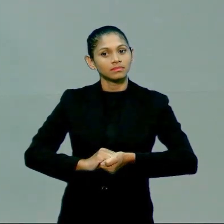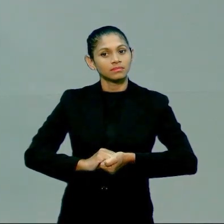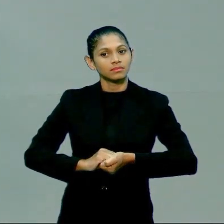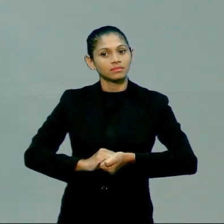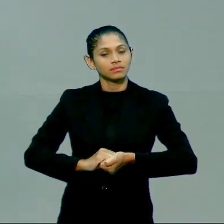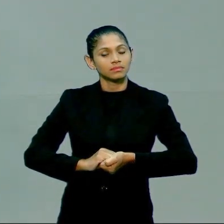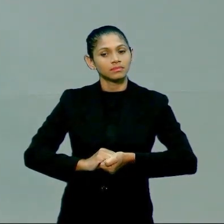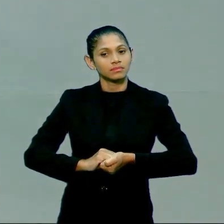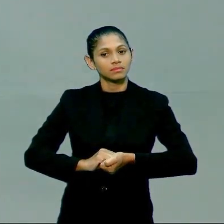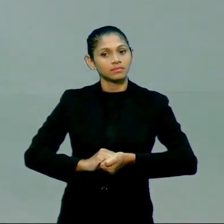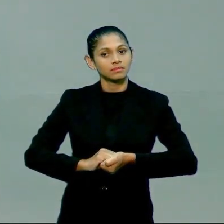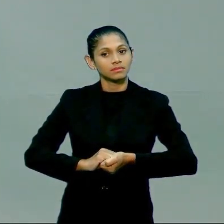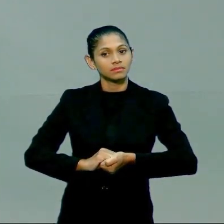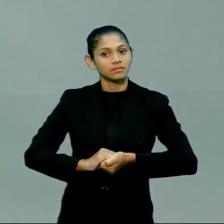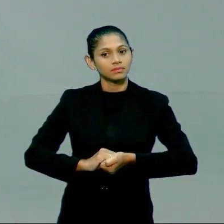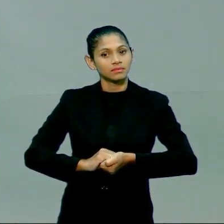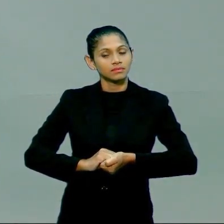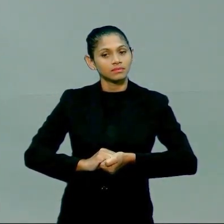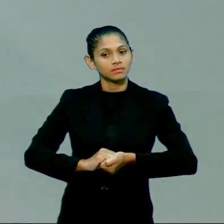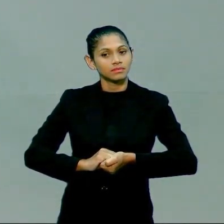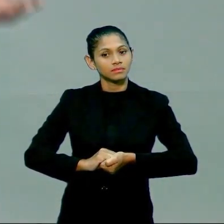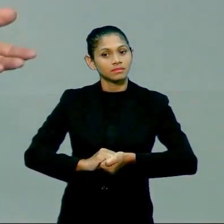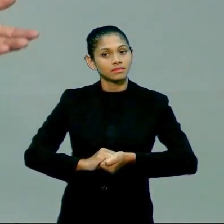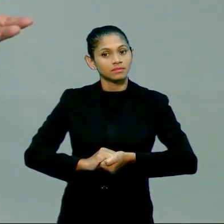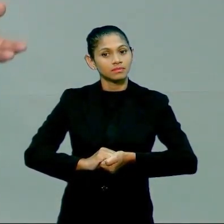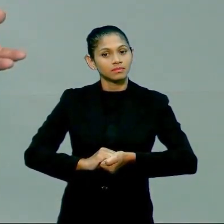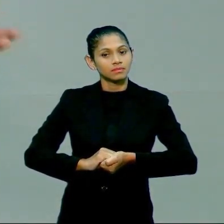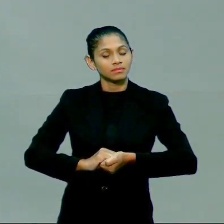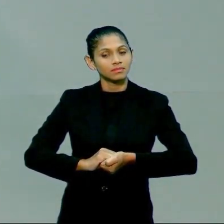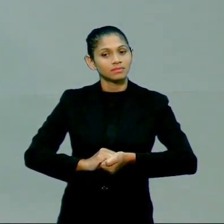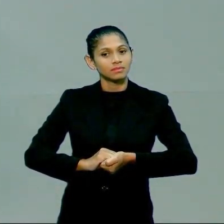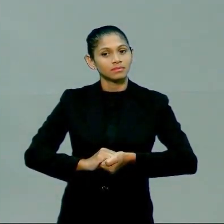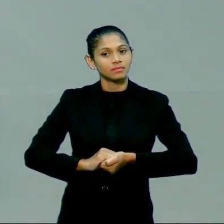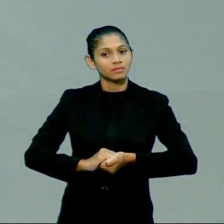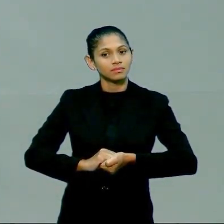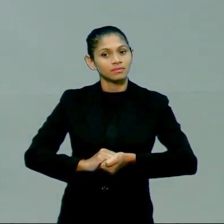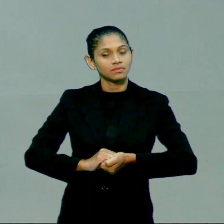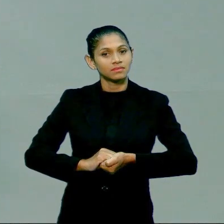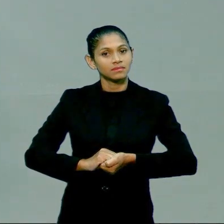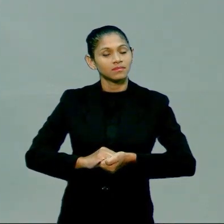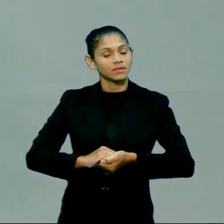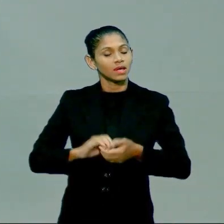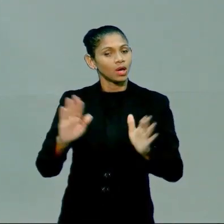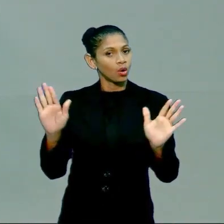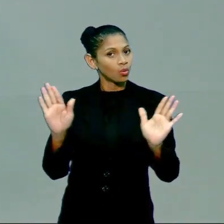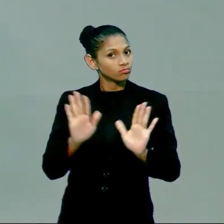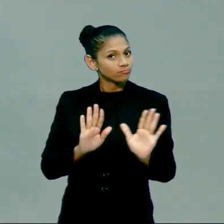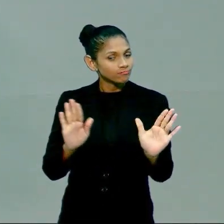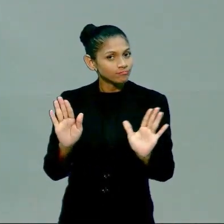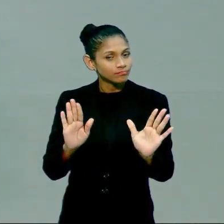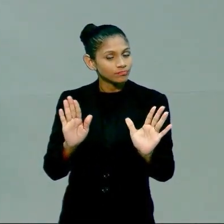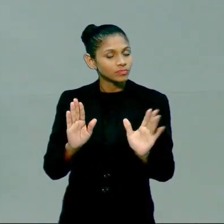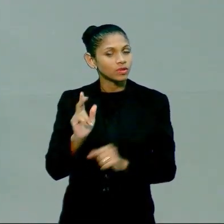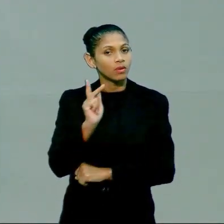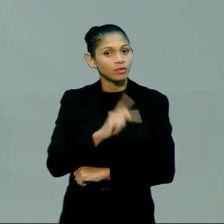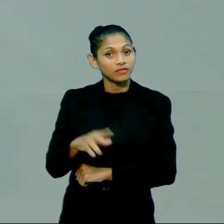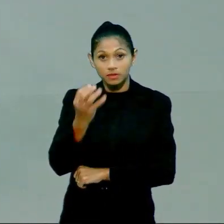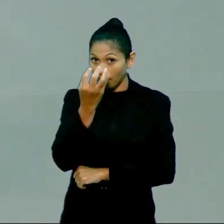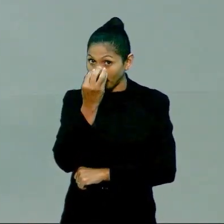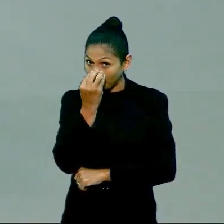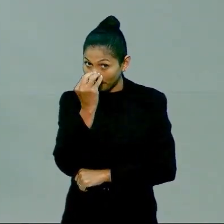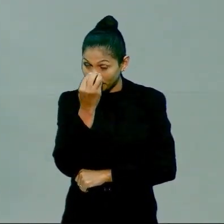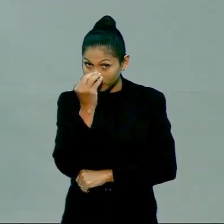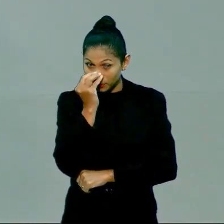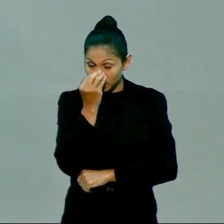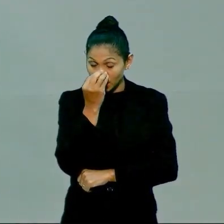lengua española. ¿Qué tal? ¿Todo bien? Vamos a estudar? Olá, galerinha, tudo bem? Eu sou o professor Daniel, professor